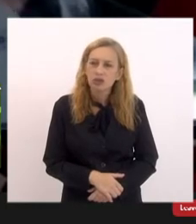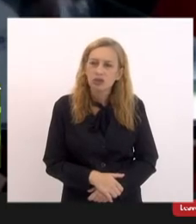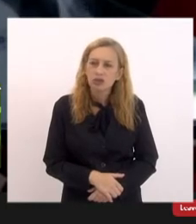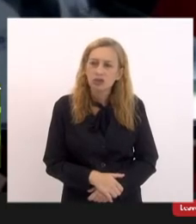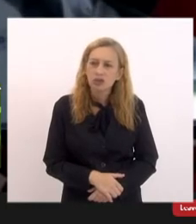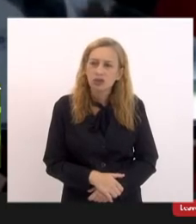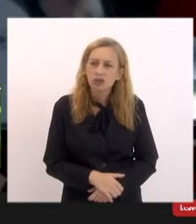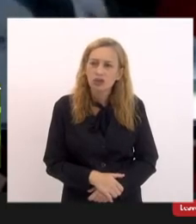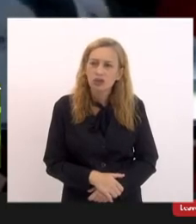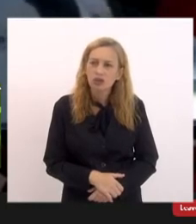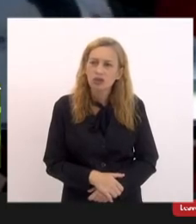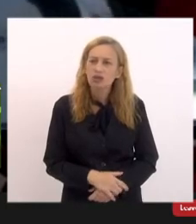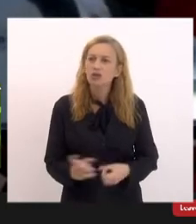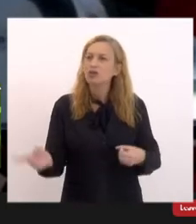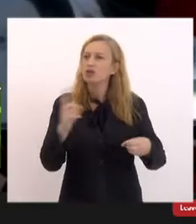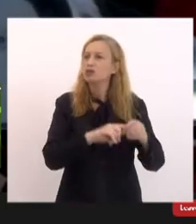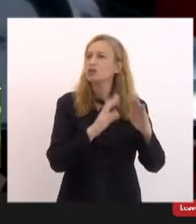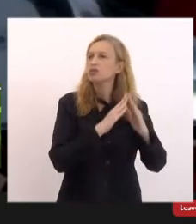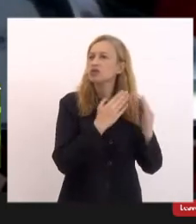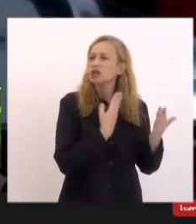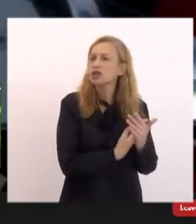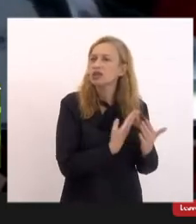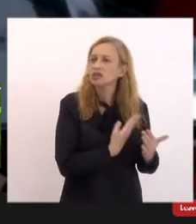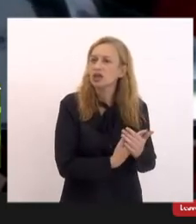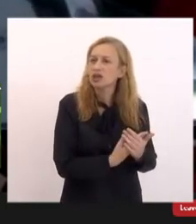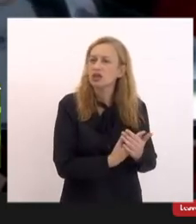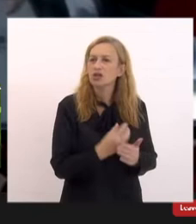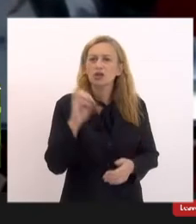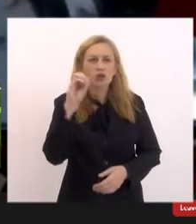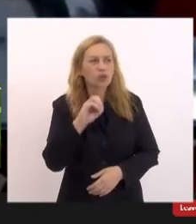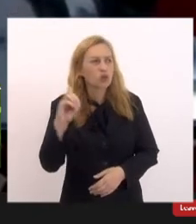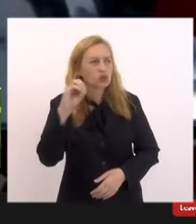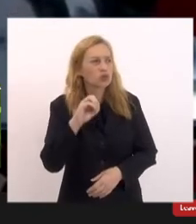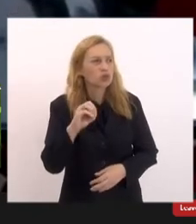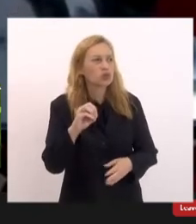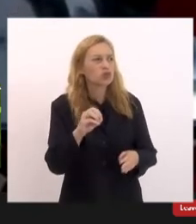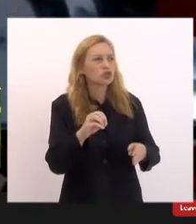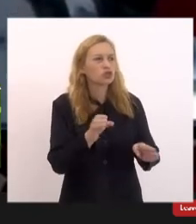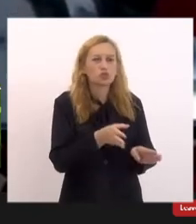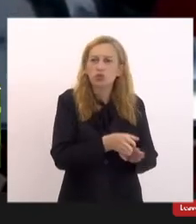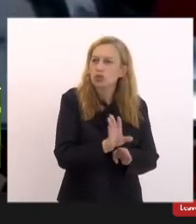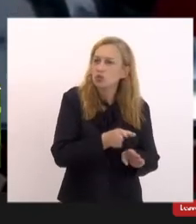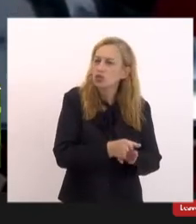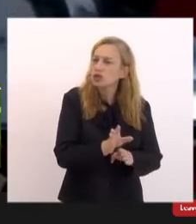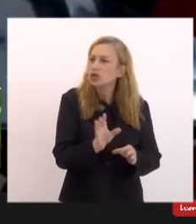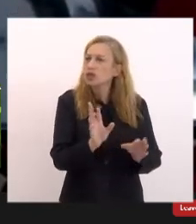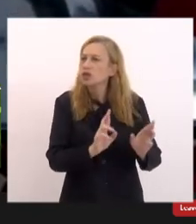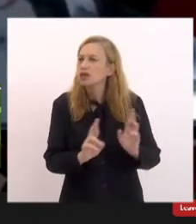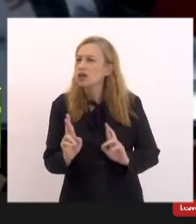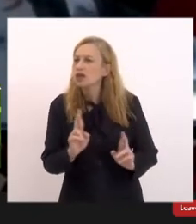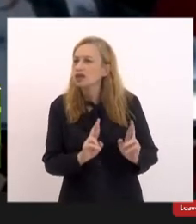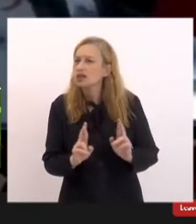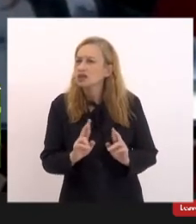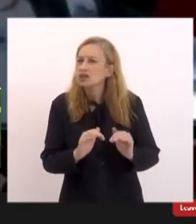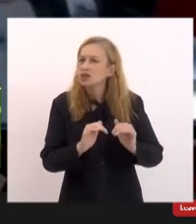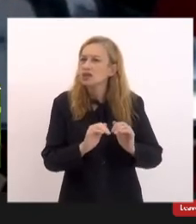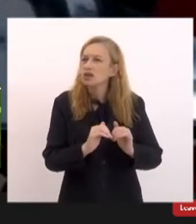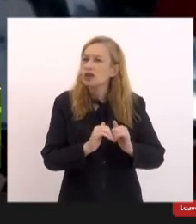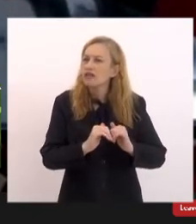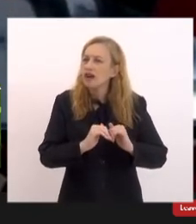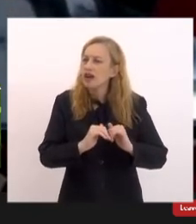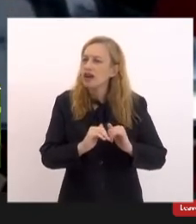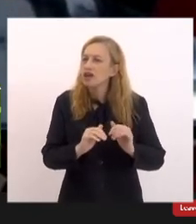Quando nós retornamos às aulas lá em outubro, tinha-se uma orientação com relação ao afastamento.